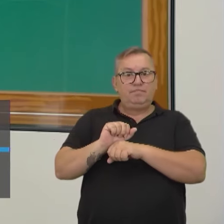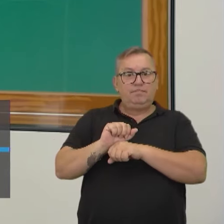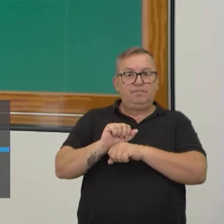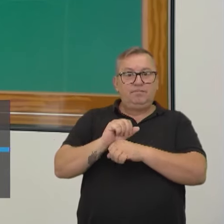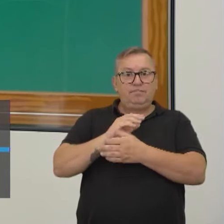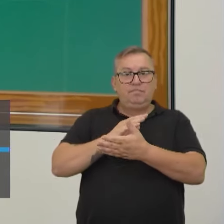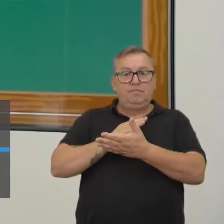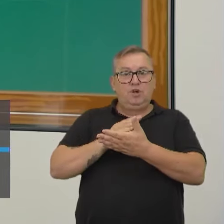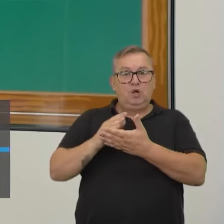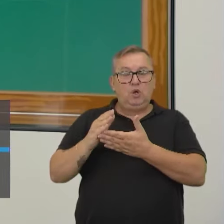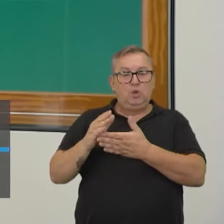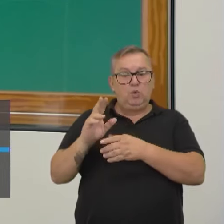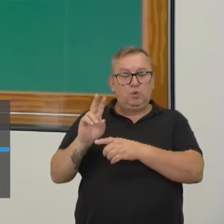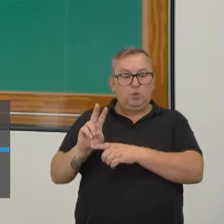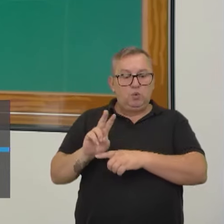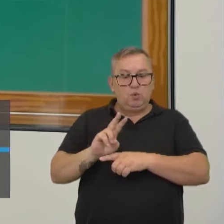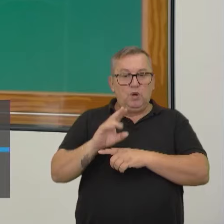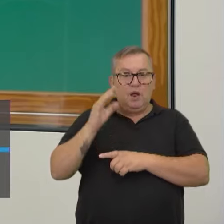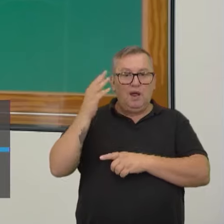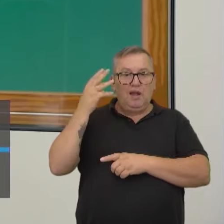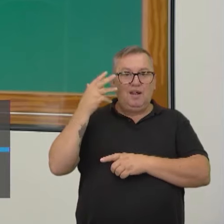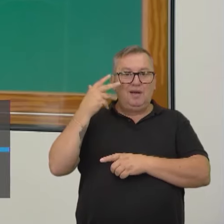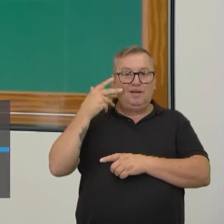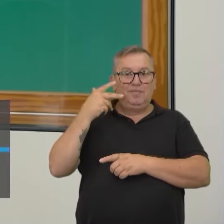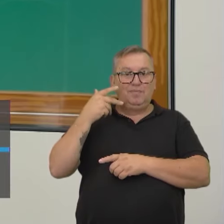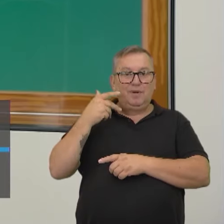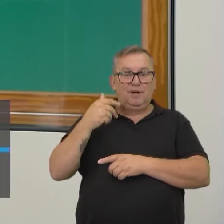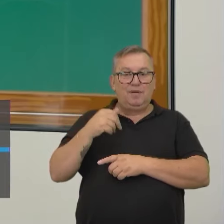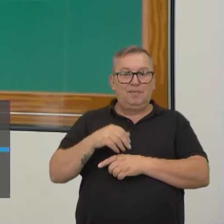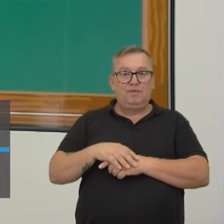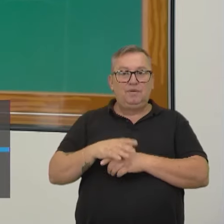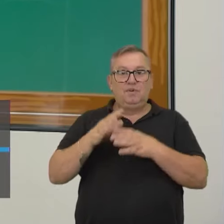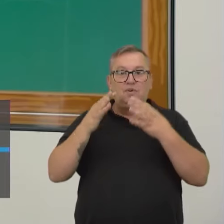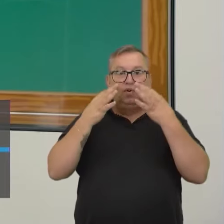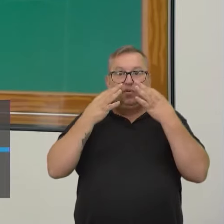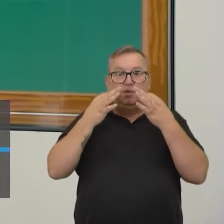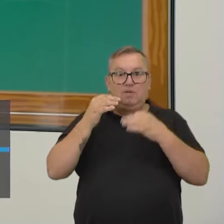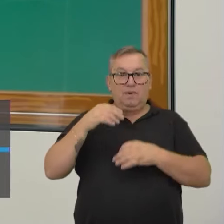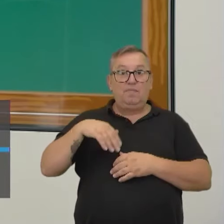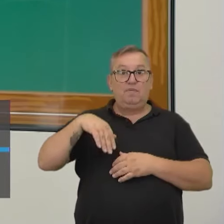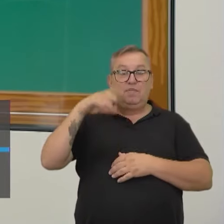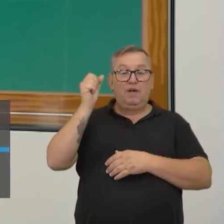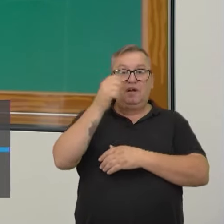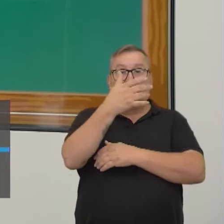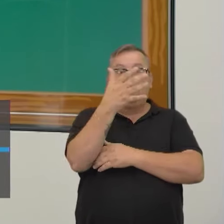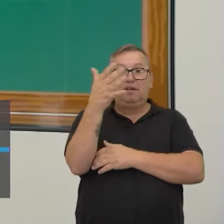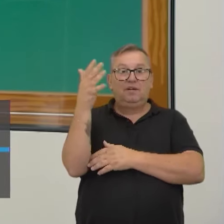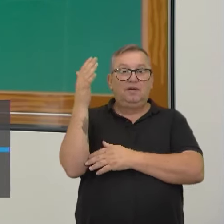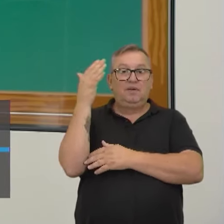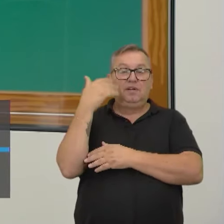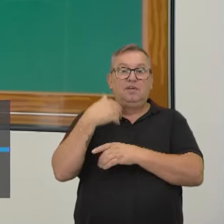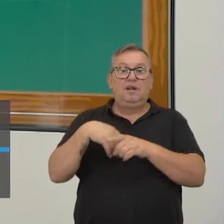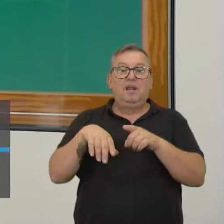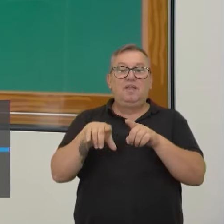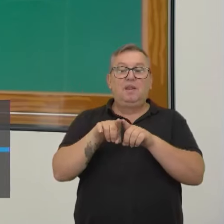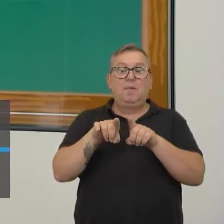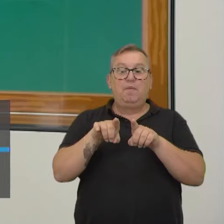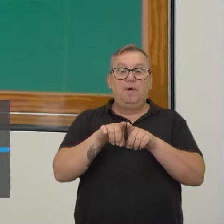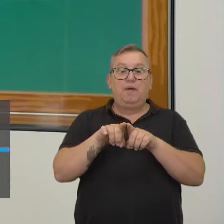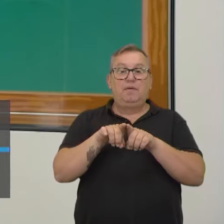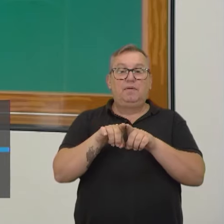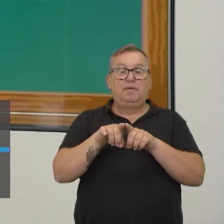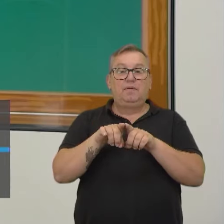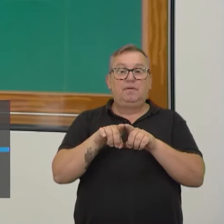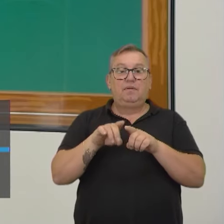começa a domesticar animais. Ele começa a observar muito mais a natureza. E ele começa também